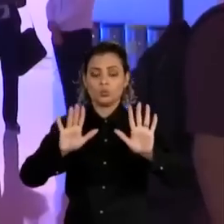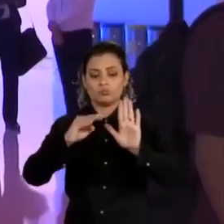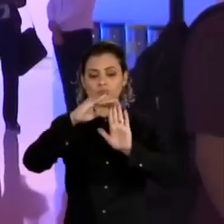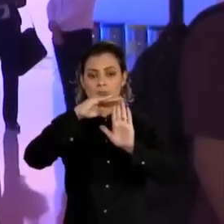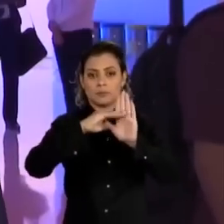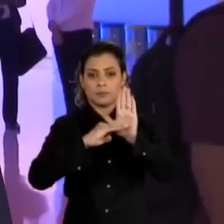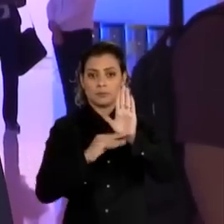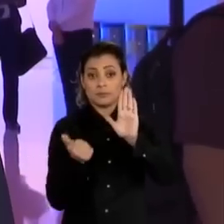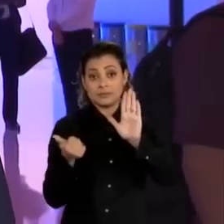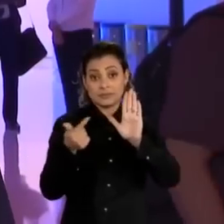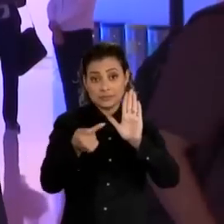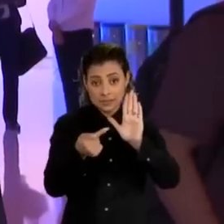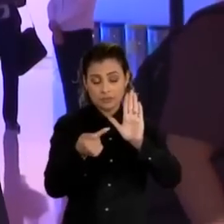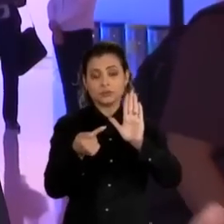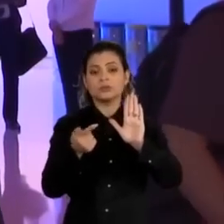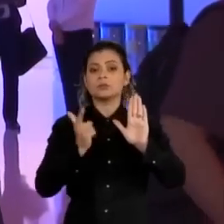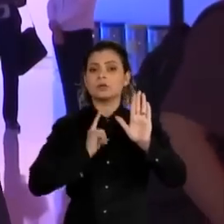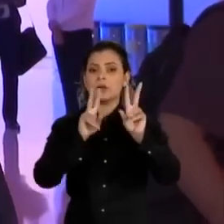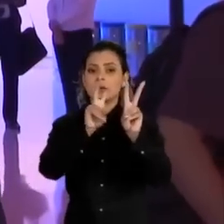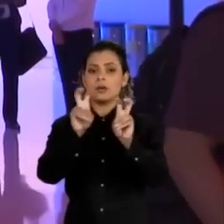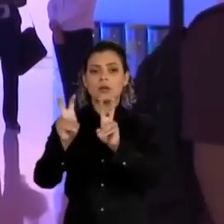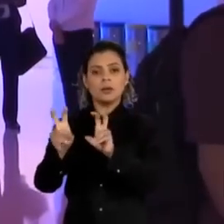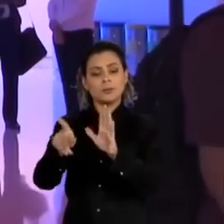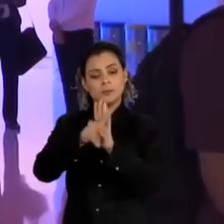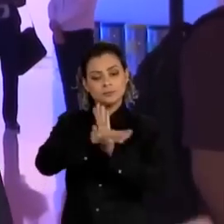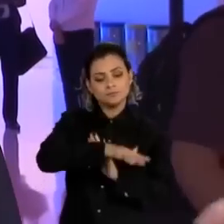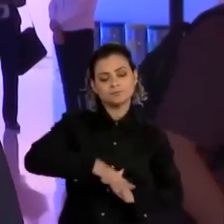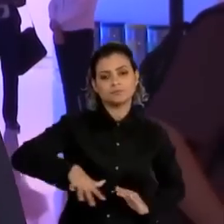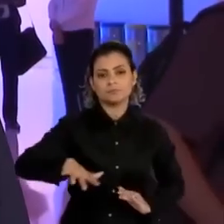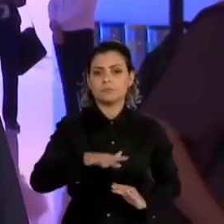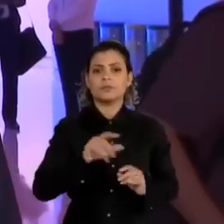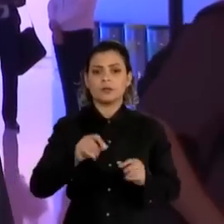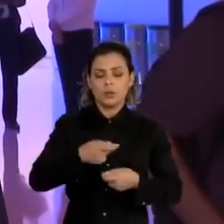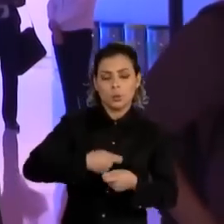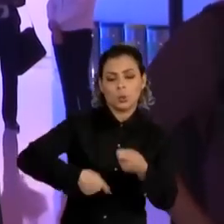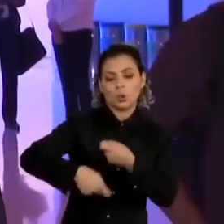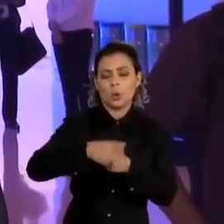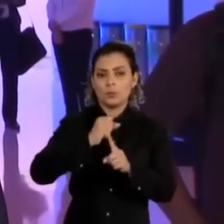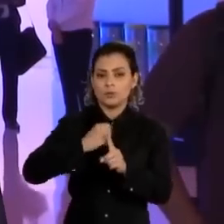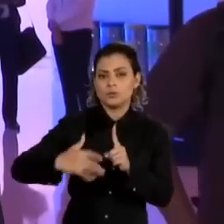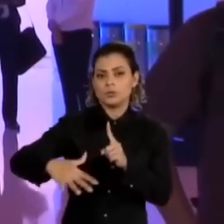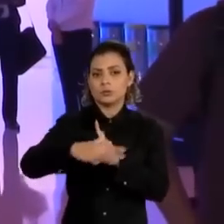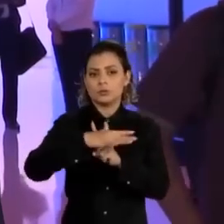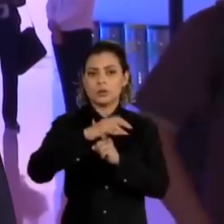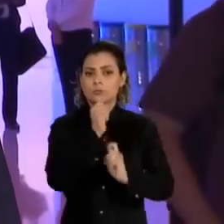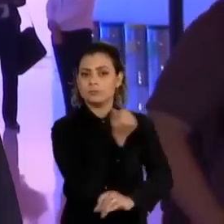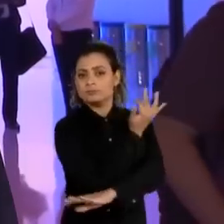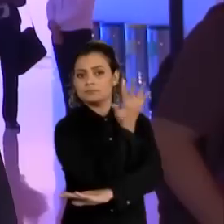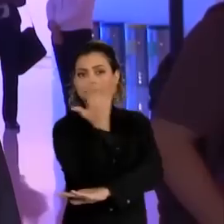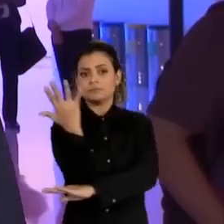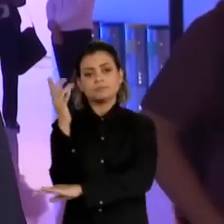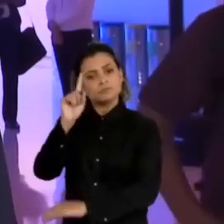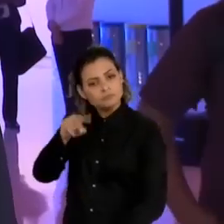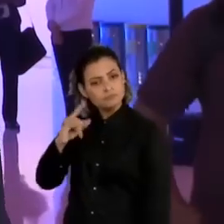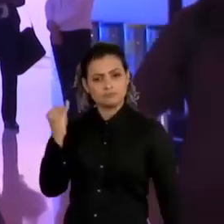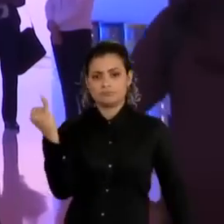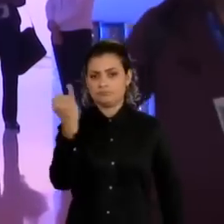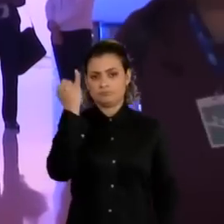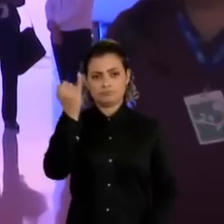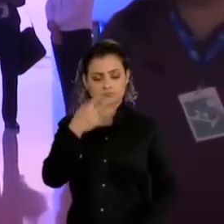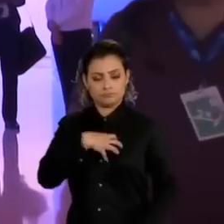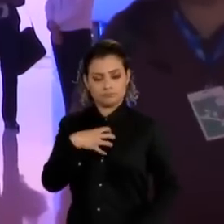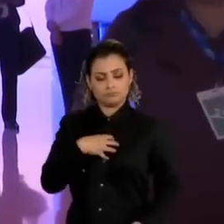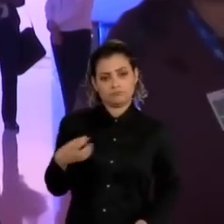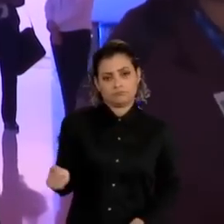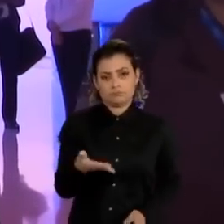São temáticas que lidam com a integração dessas dimensões econômica, social e ambiental que são chave para esse novo